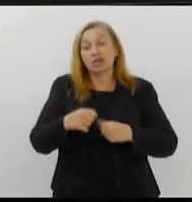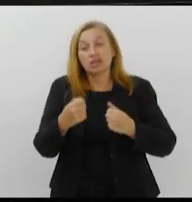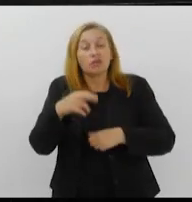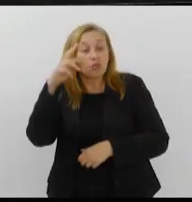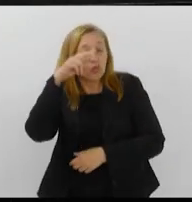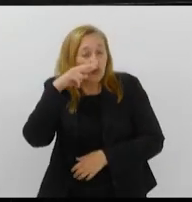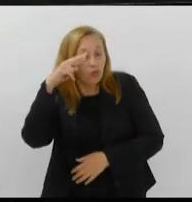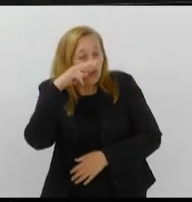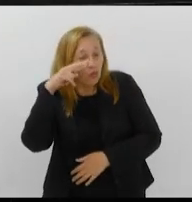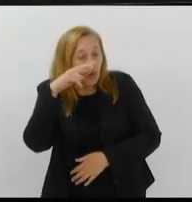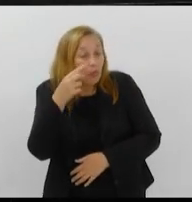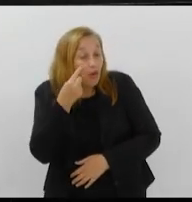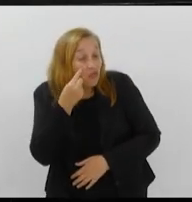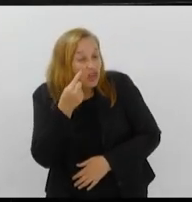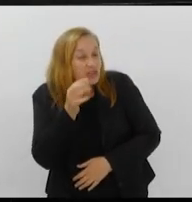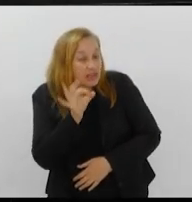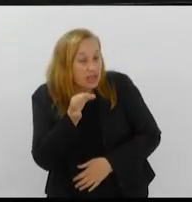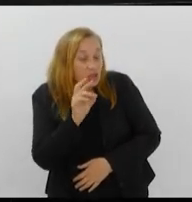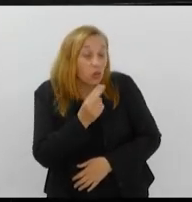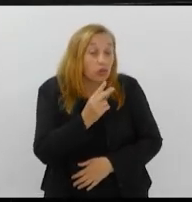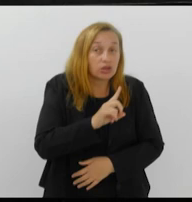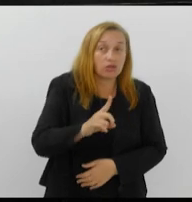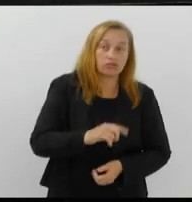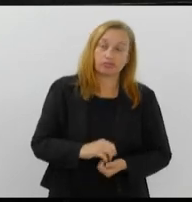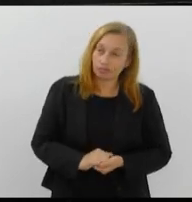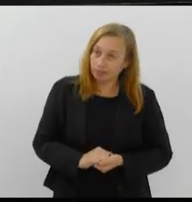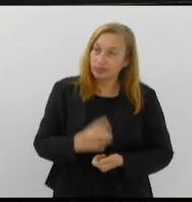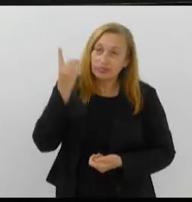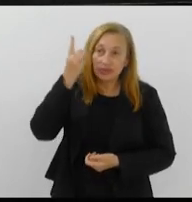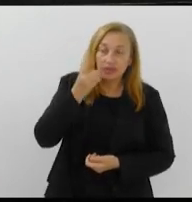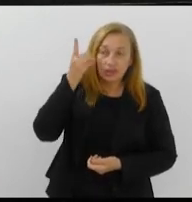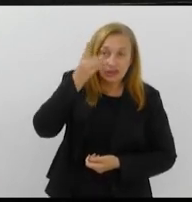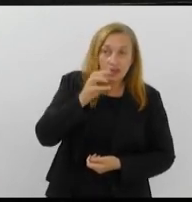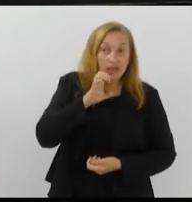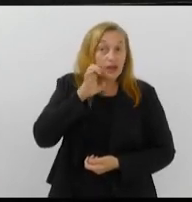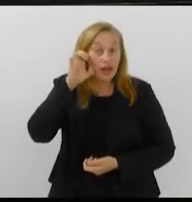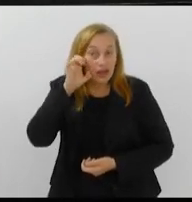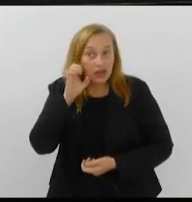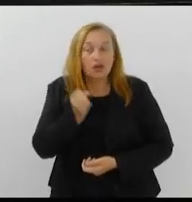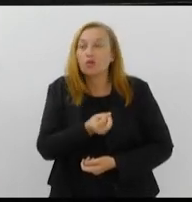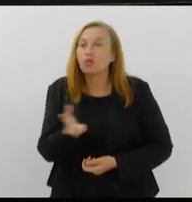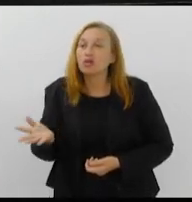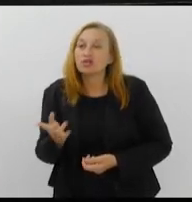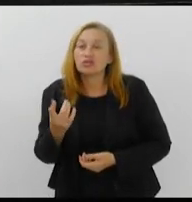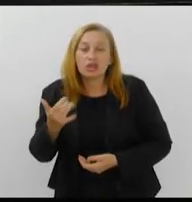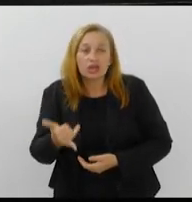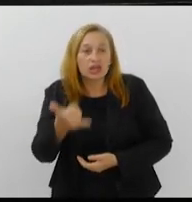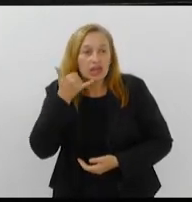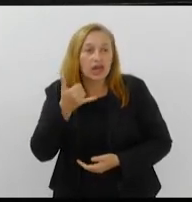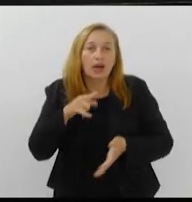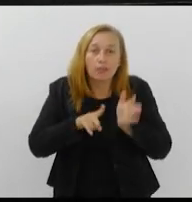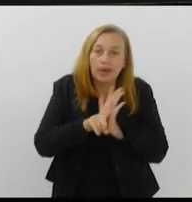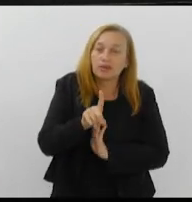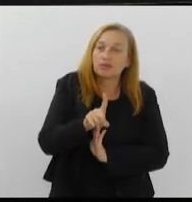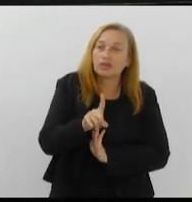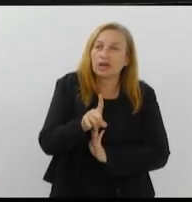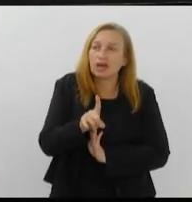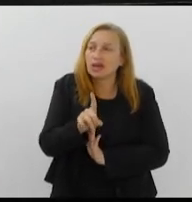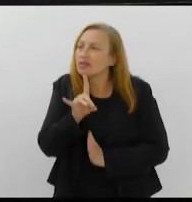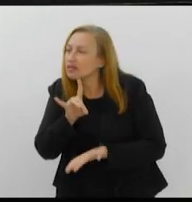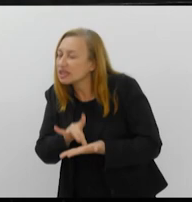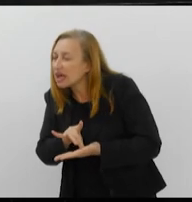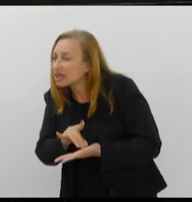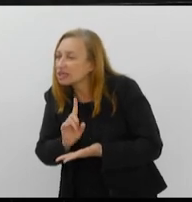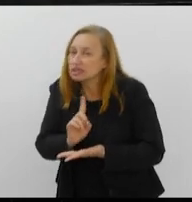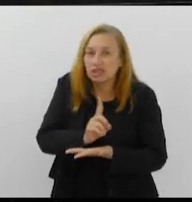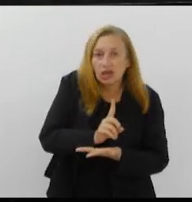verificar na fonte, deputada Élica Takemoto, quantas vezes ligar para alguém, perguntar para alguém